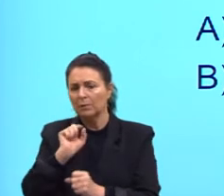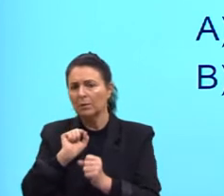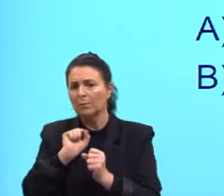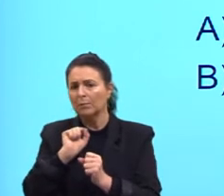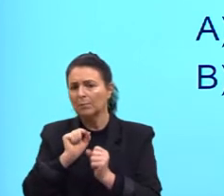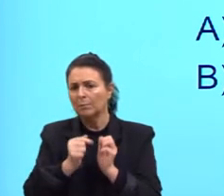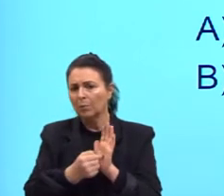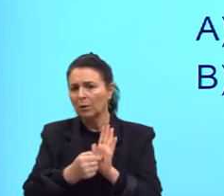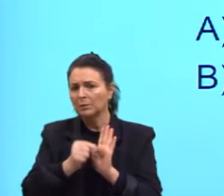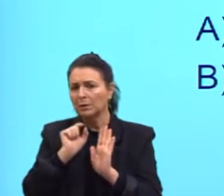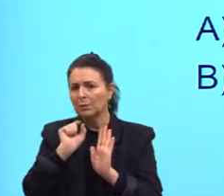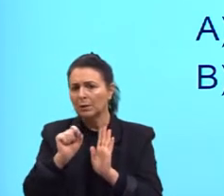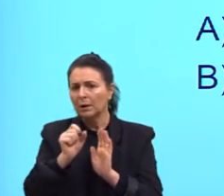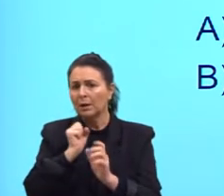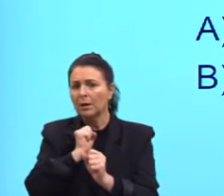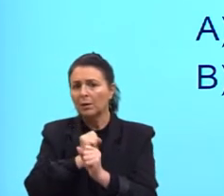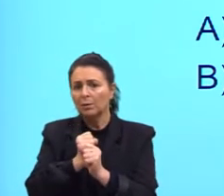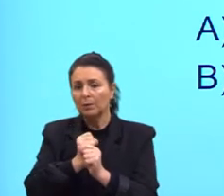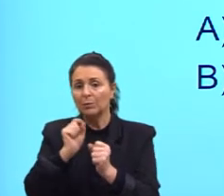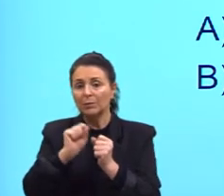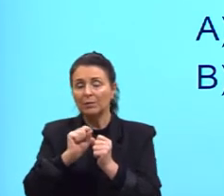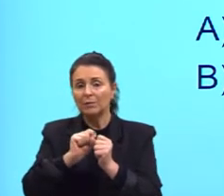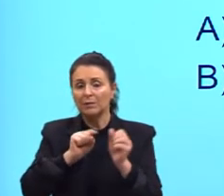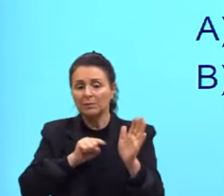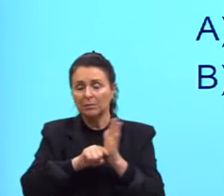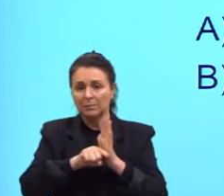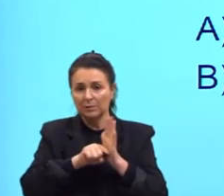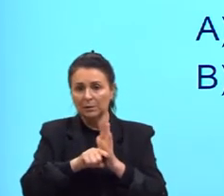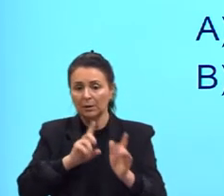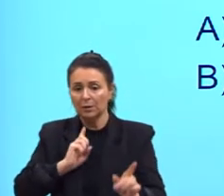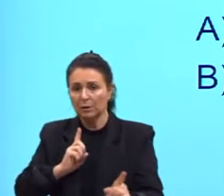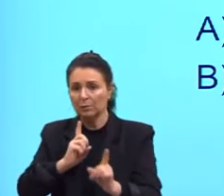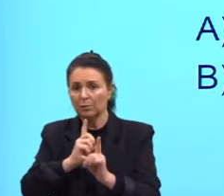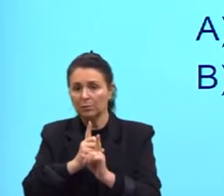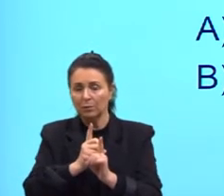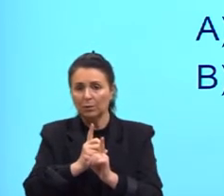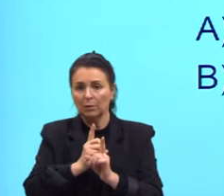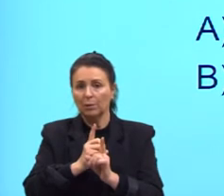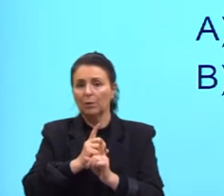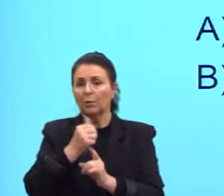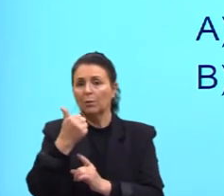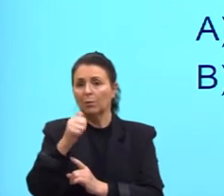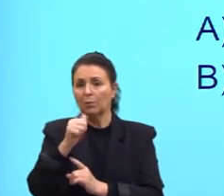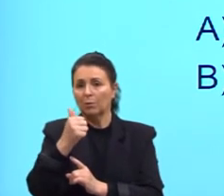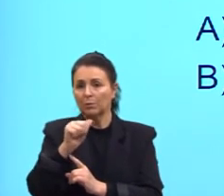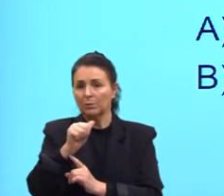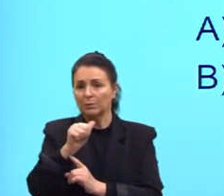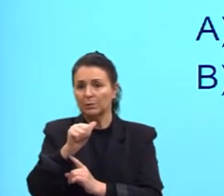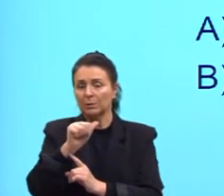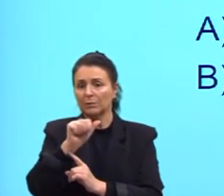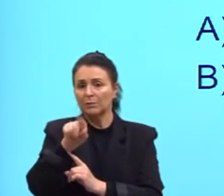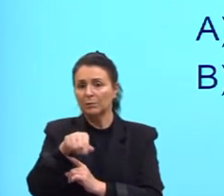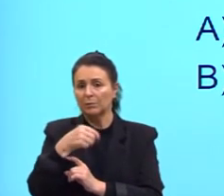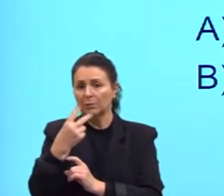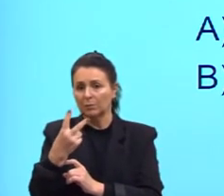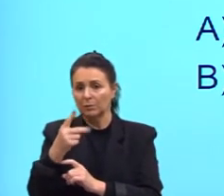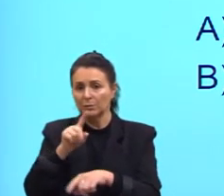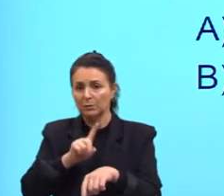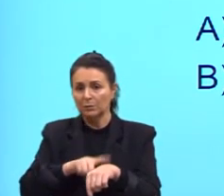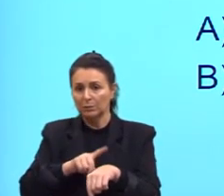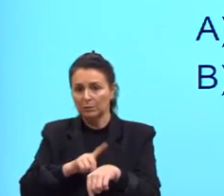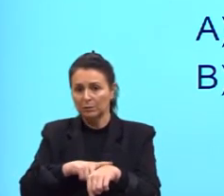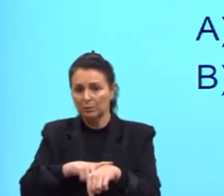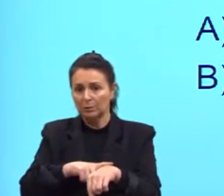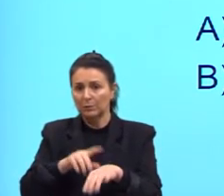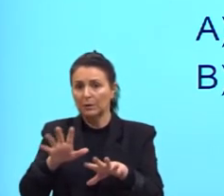o ano que foi feita a pesquisa e que se chegou em 11,2 o tempo tá então a nossa